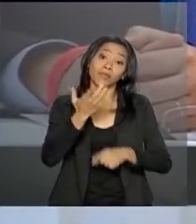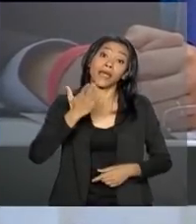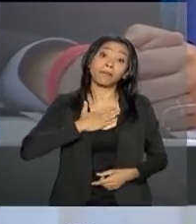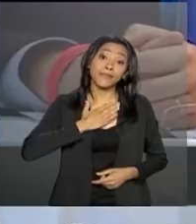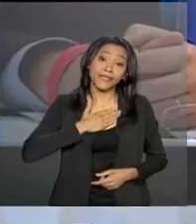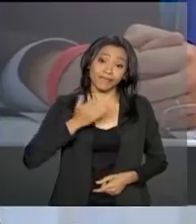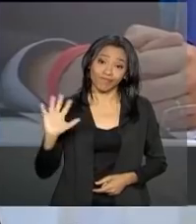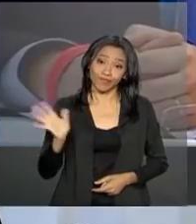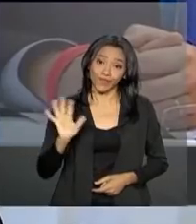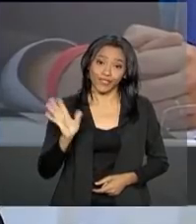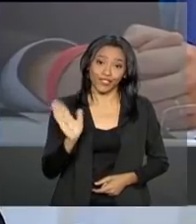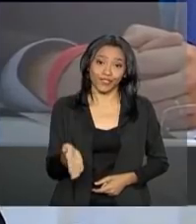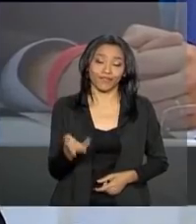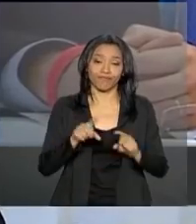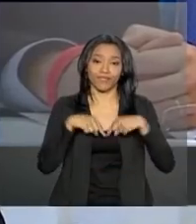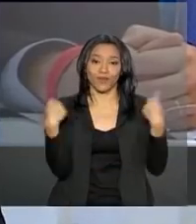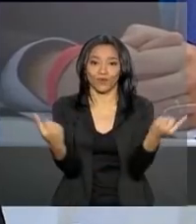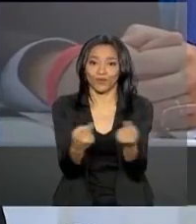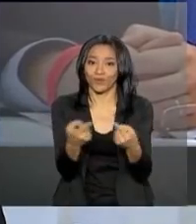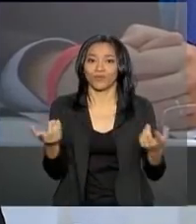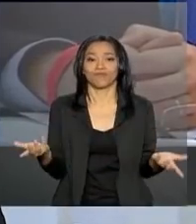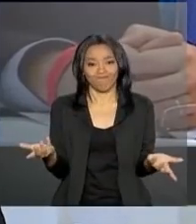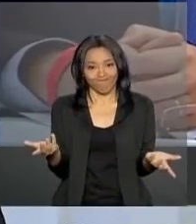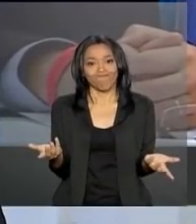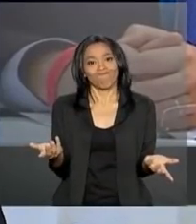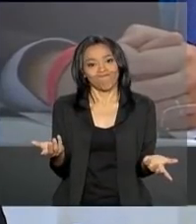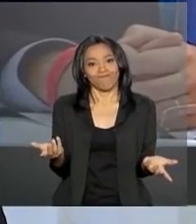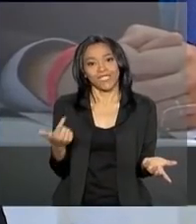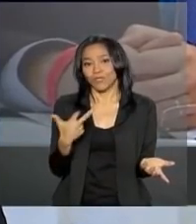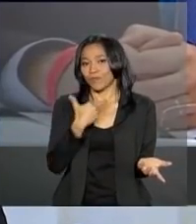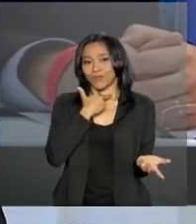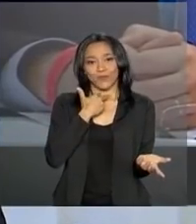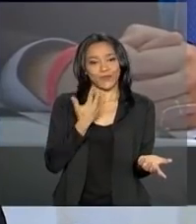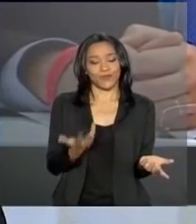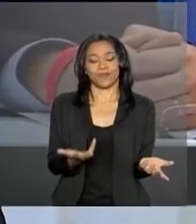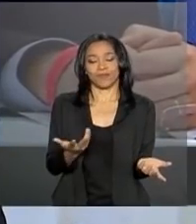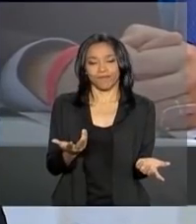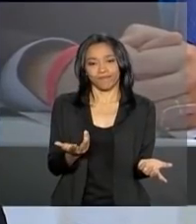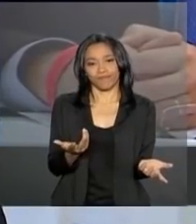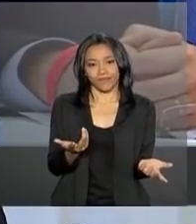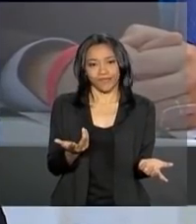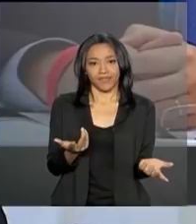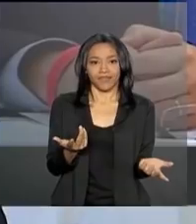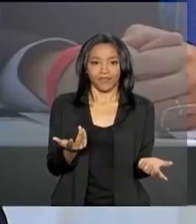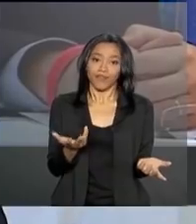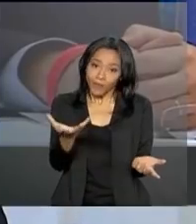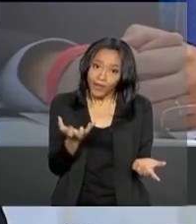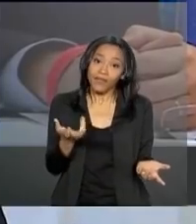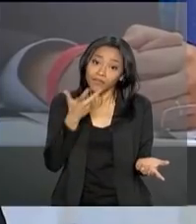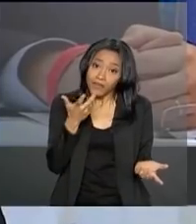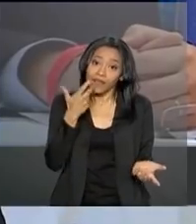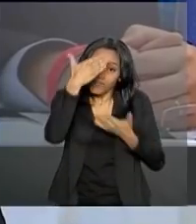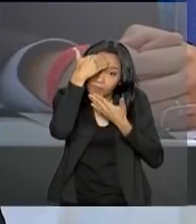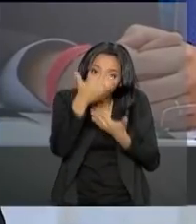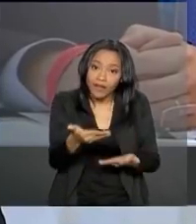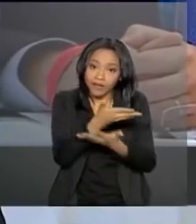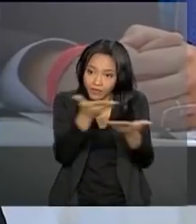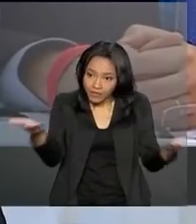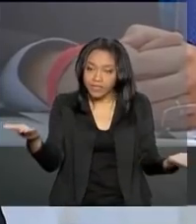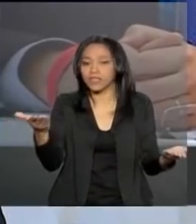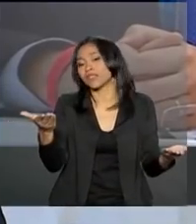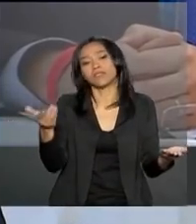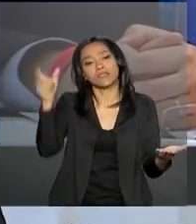das reuniões do nosso agrupamento eu não posso deixar de dizer uma palavra de agradecimento presidente